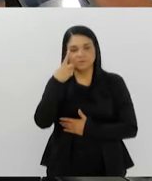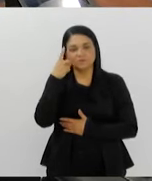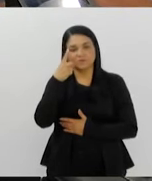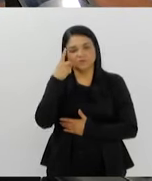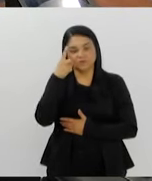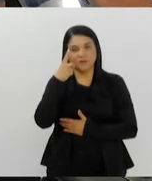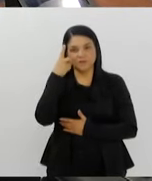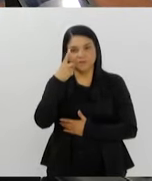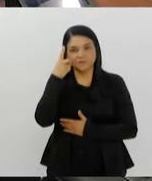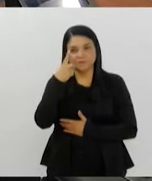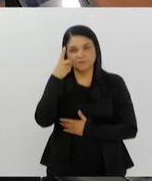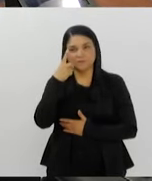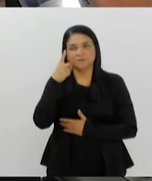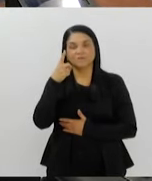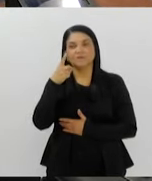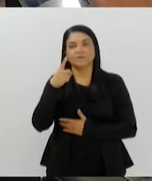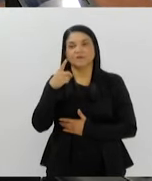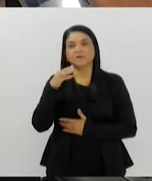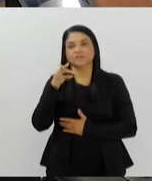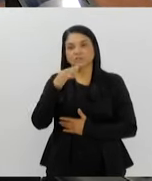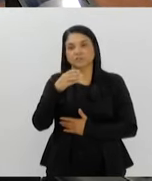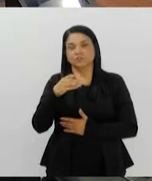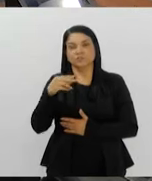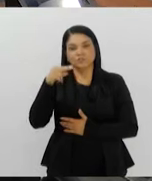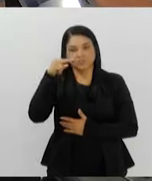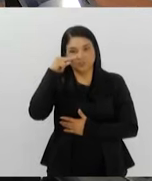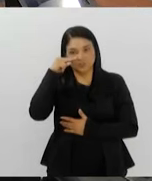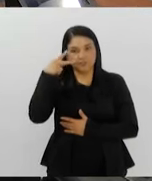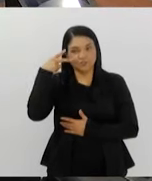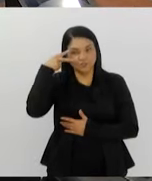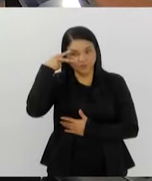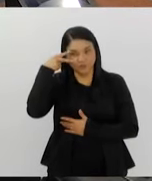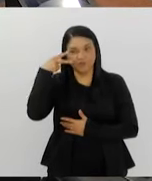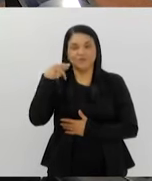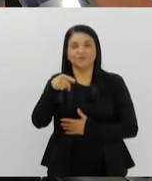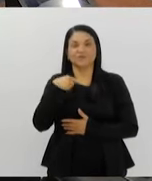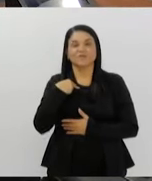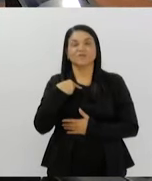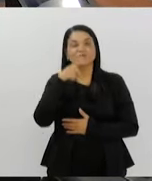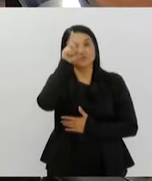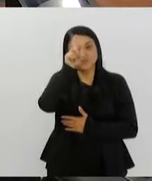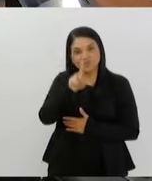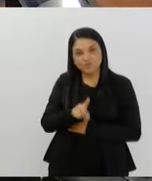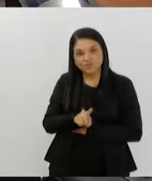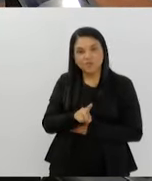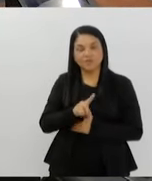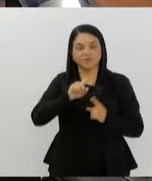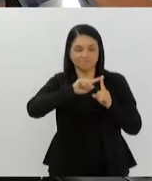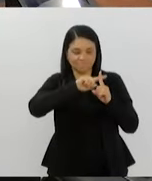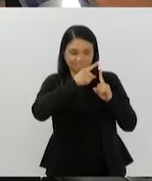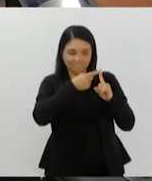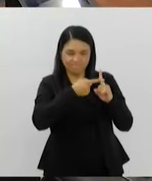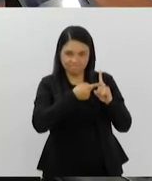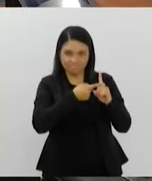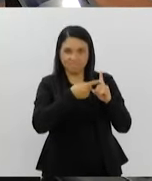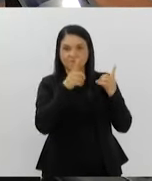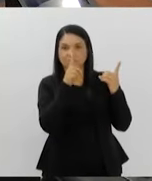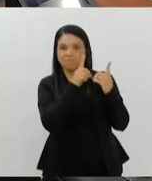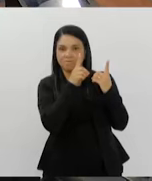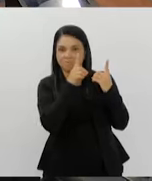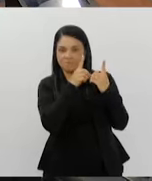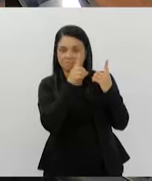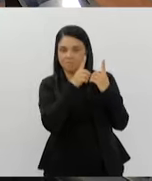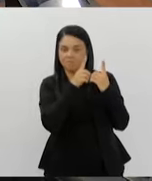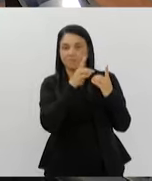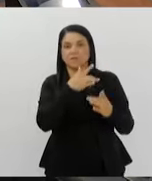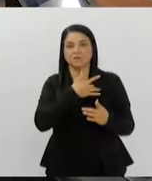2515-A de 2023, de autoria da deputada Tia Ju, que dispõe sobre o direito da gestante assistida por unidade de saúde da